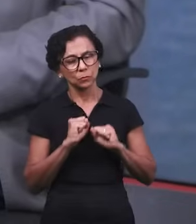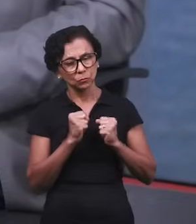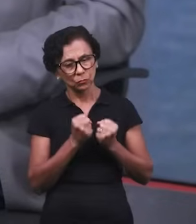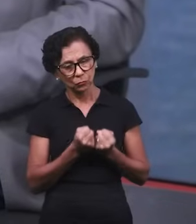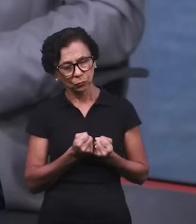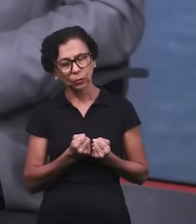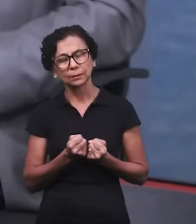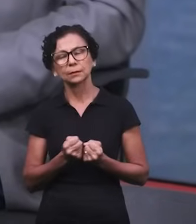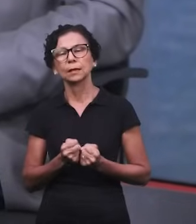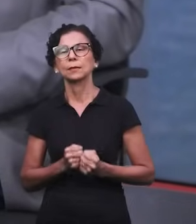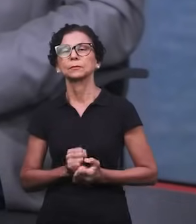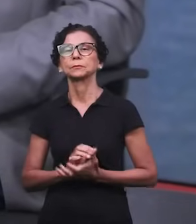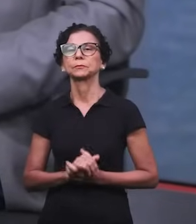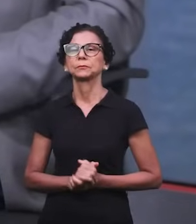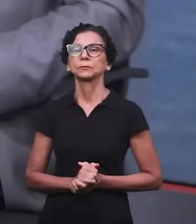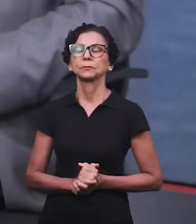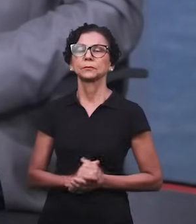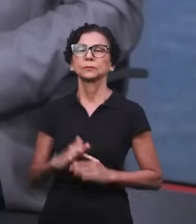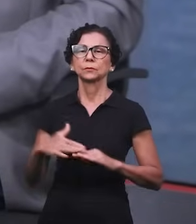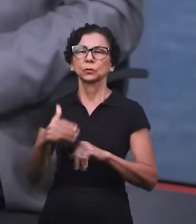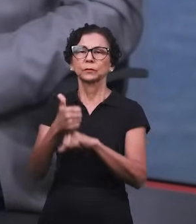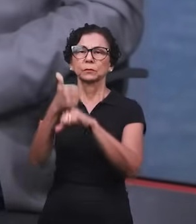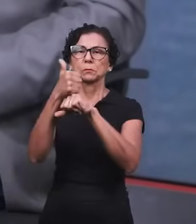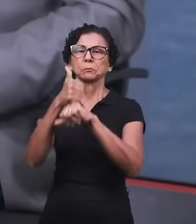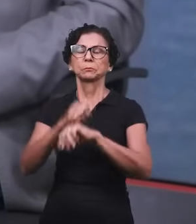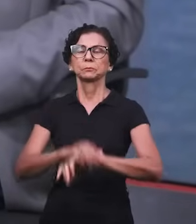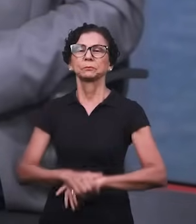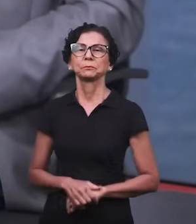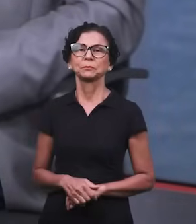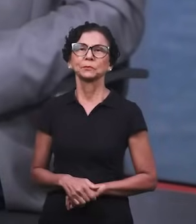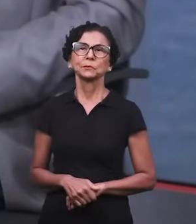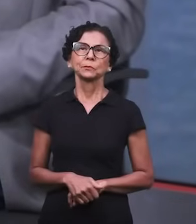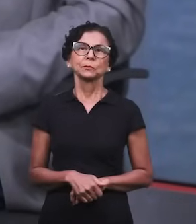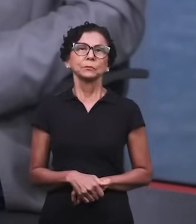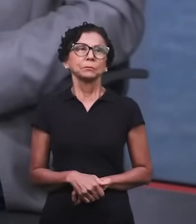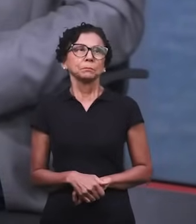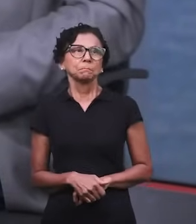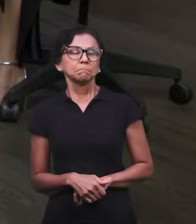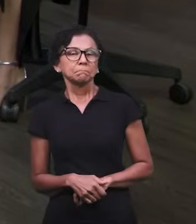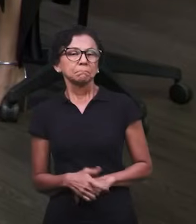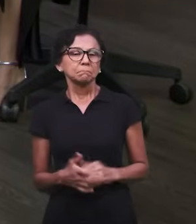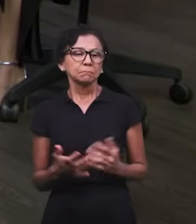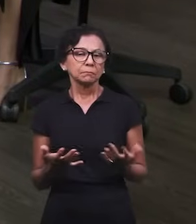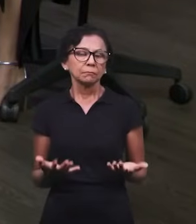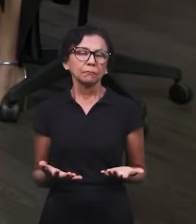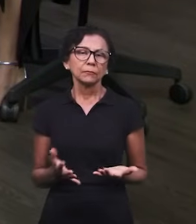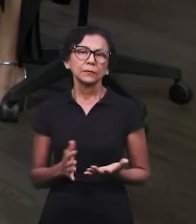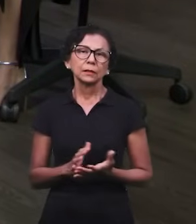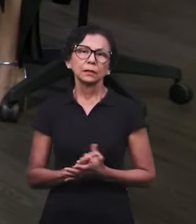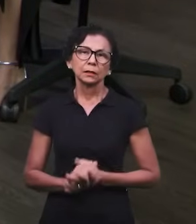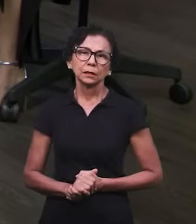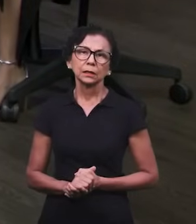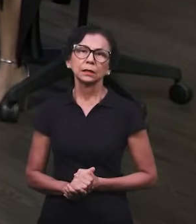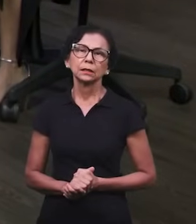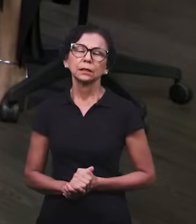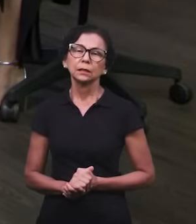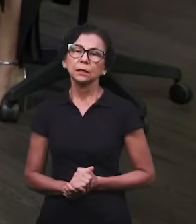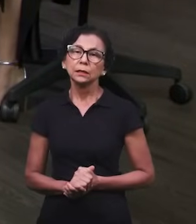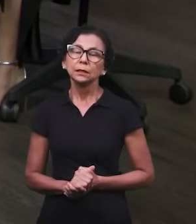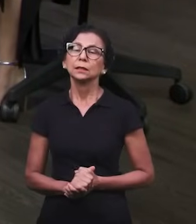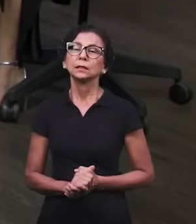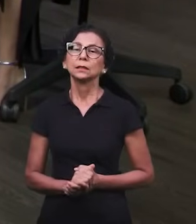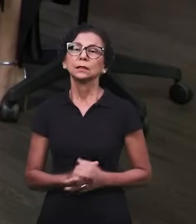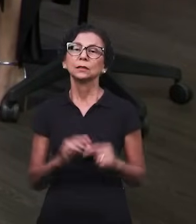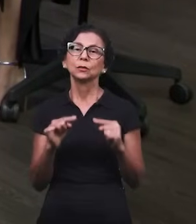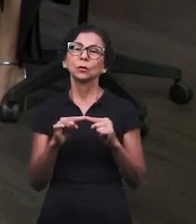ver com o tema do programa de hoje, mas eu vou deixar para a minha amiga e colega Raíssa apresentar esse